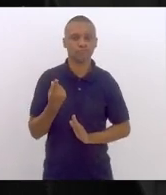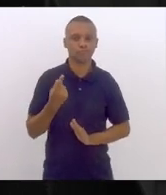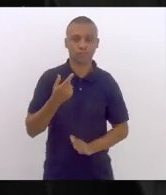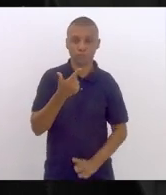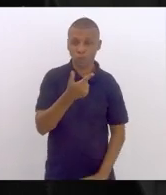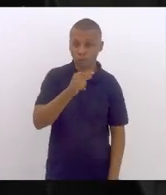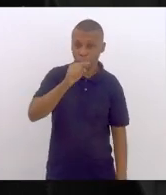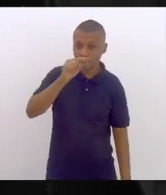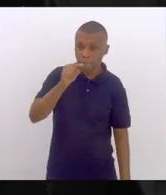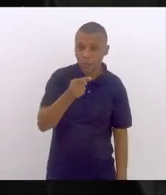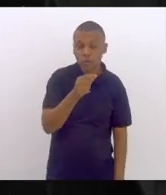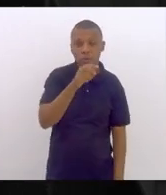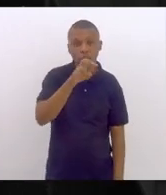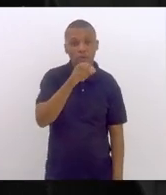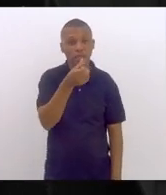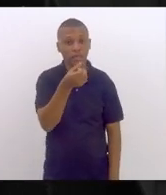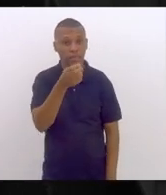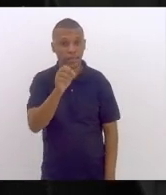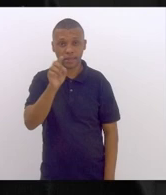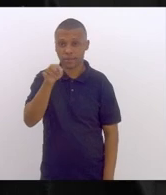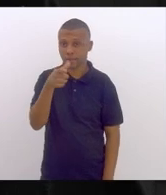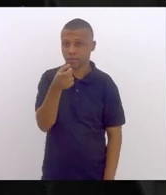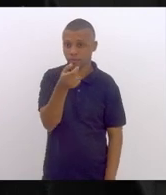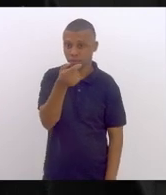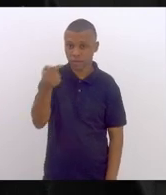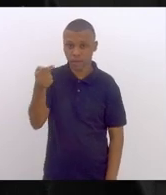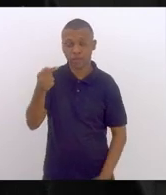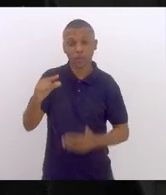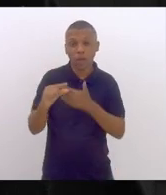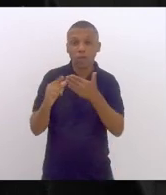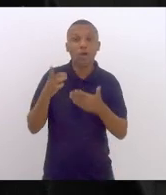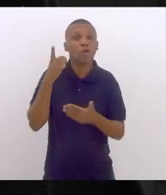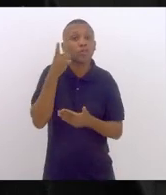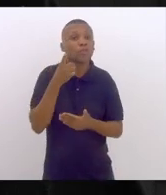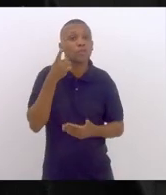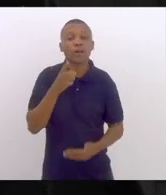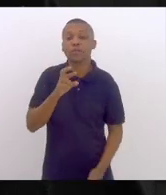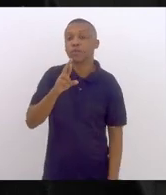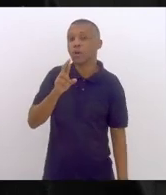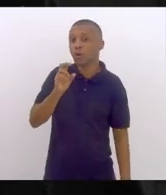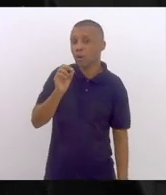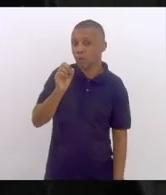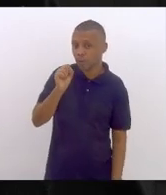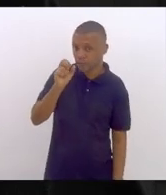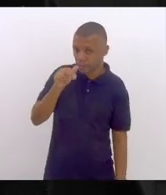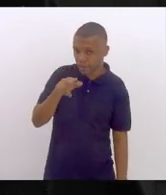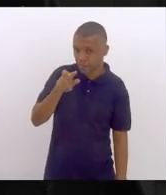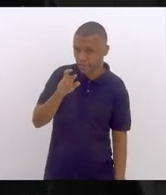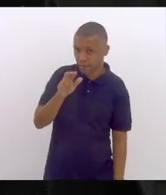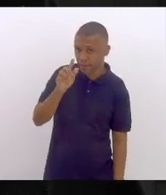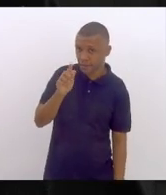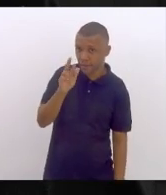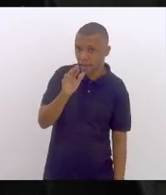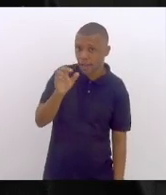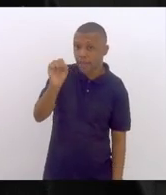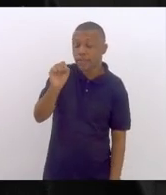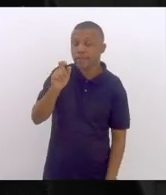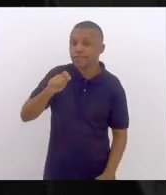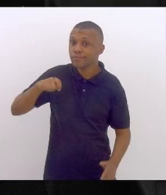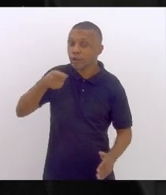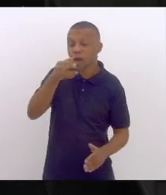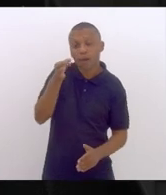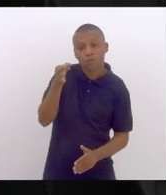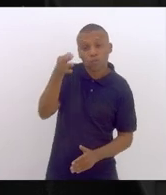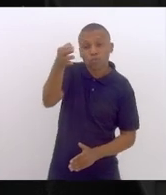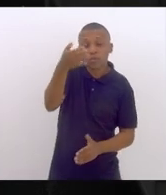2560 de 2017 de autoria do deputado Rosemberg Reis que denomina a futura estação de barcas do município